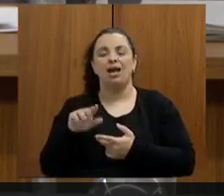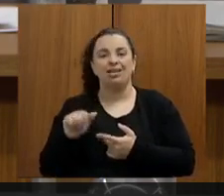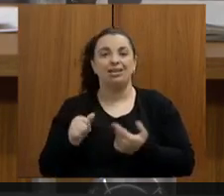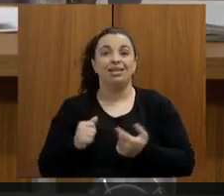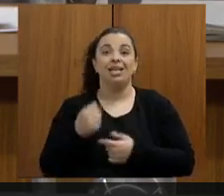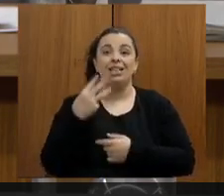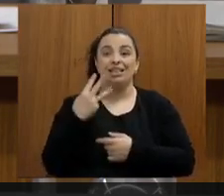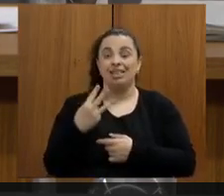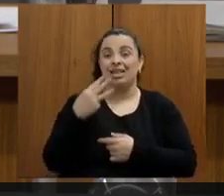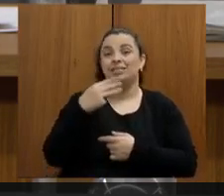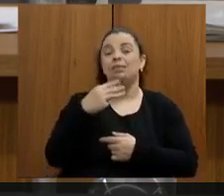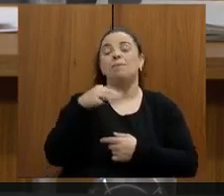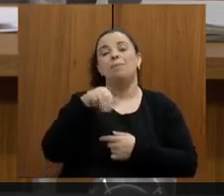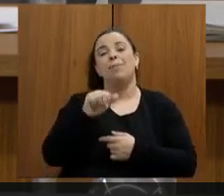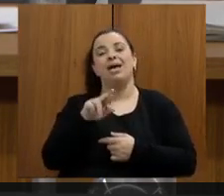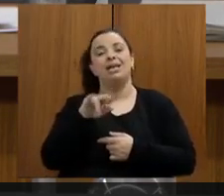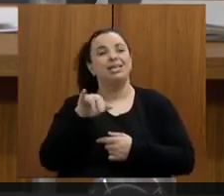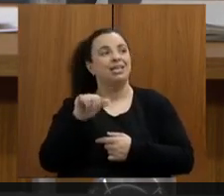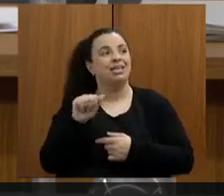Araçuaí